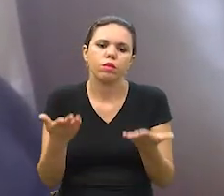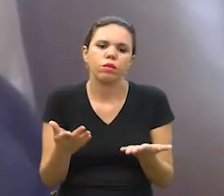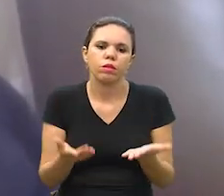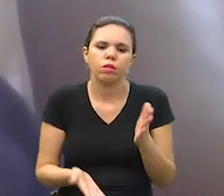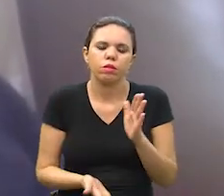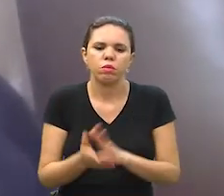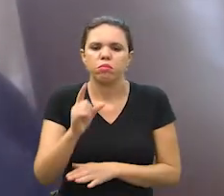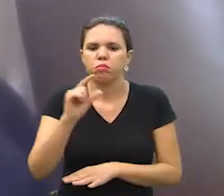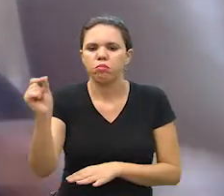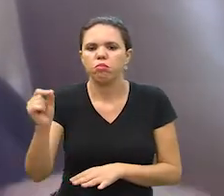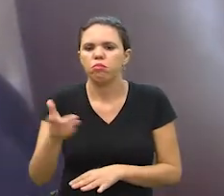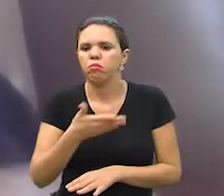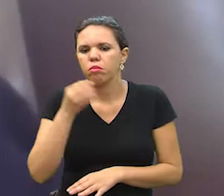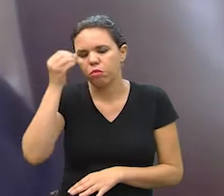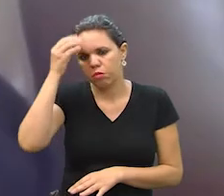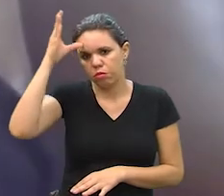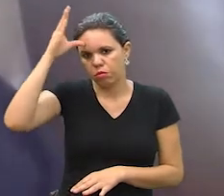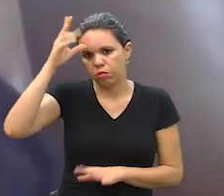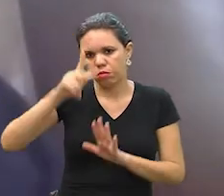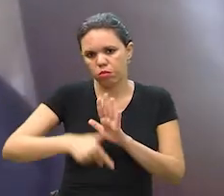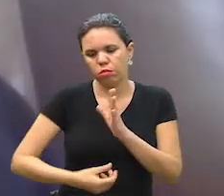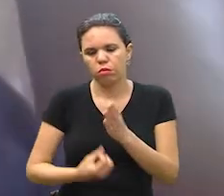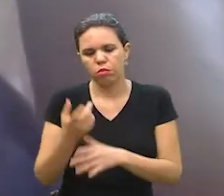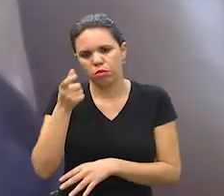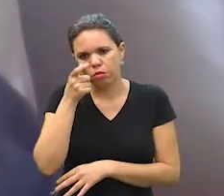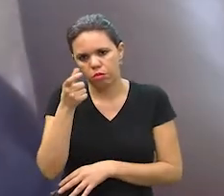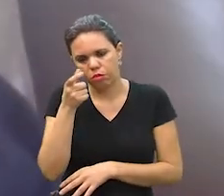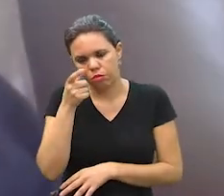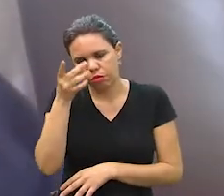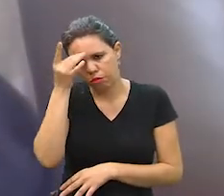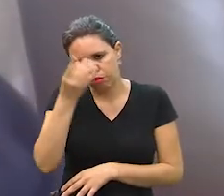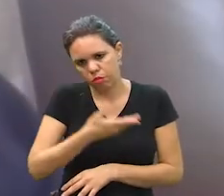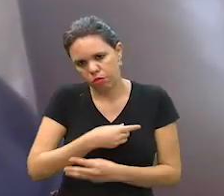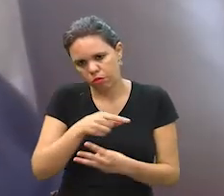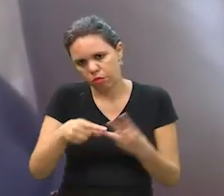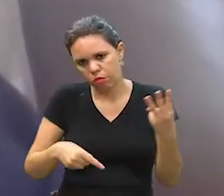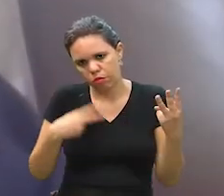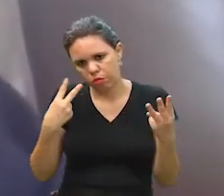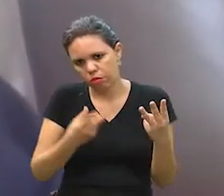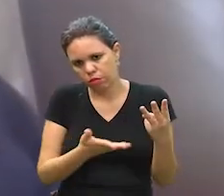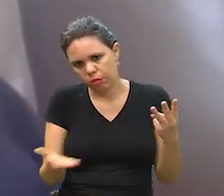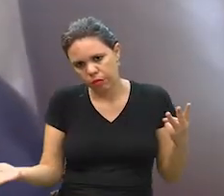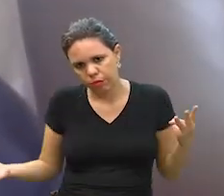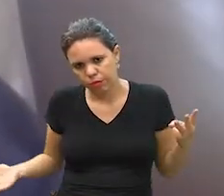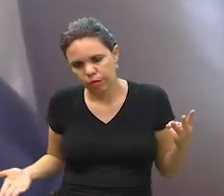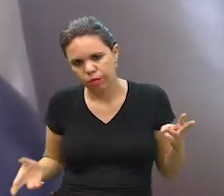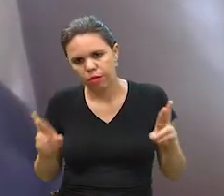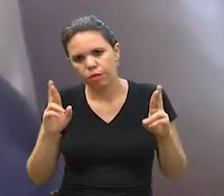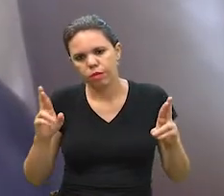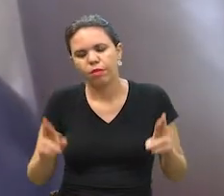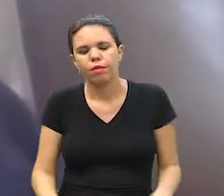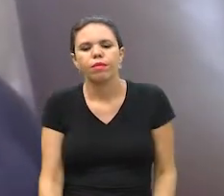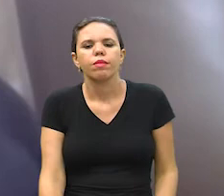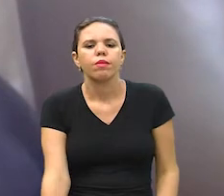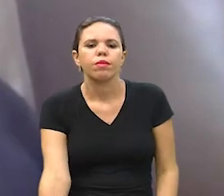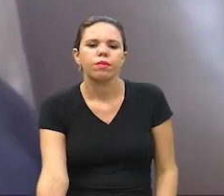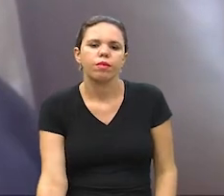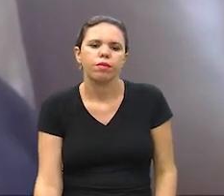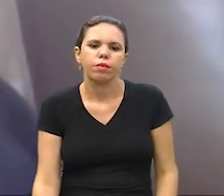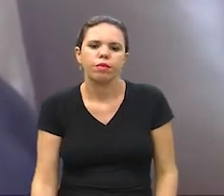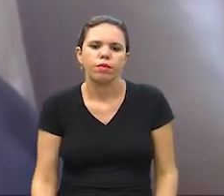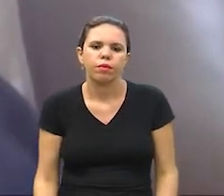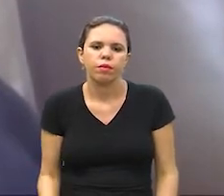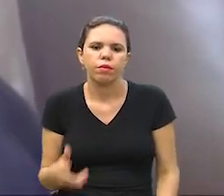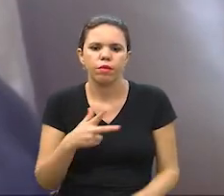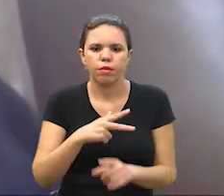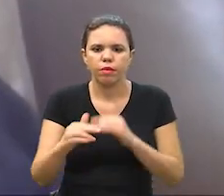saio daqui enriquecida com várias coisas que ouvi dos nossos 3 vereadores aqui e esperançosa de que a gente